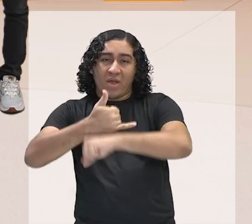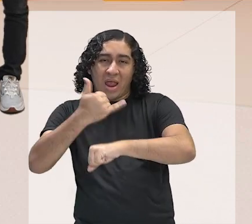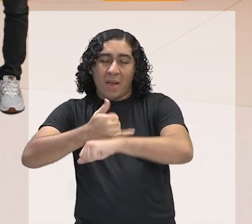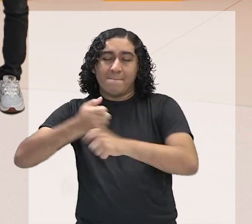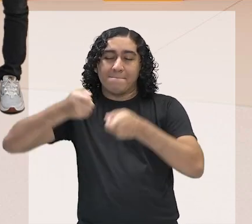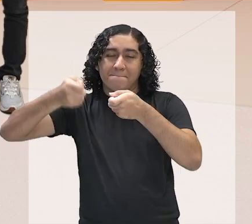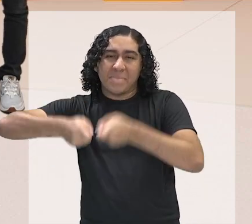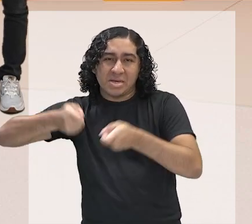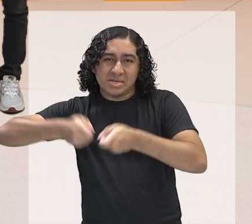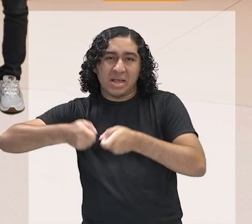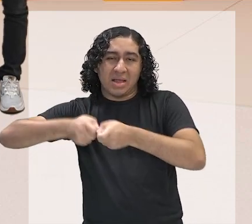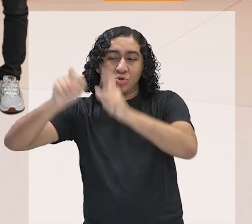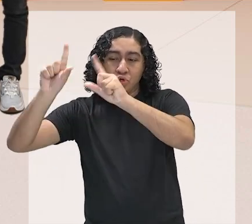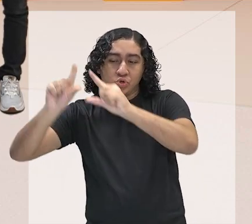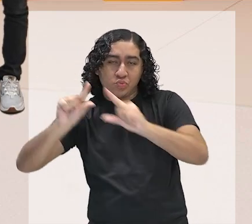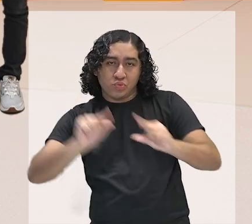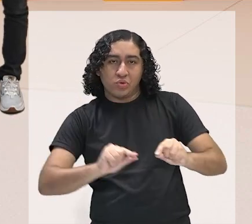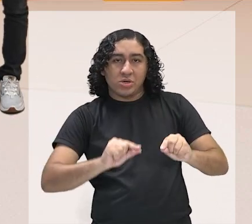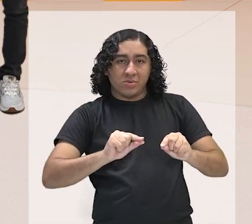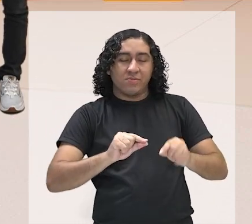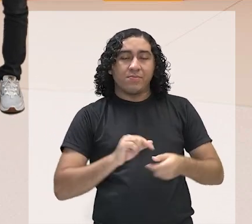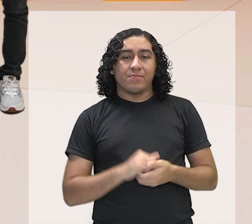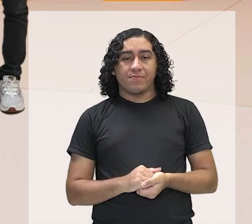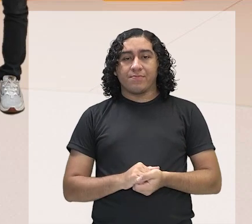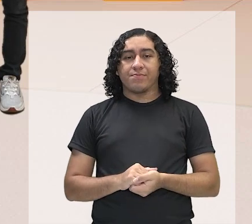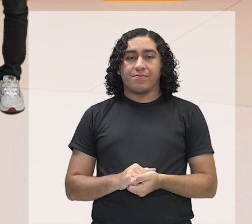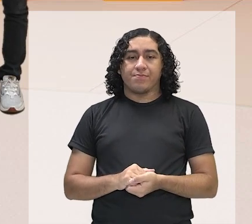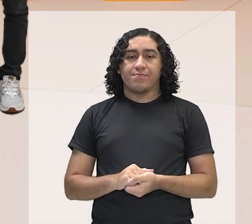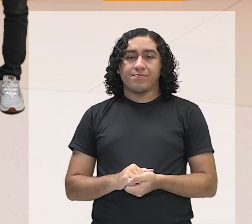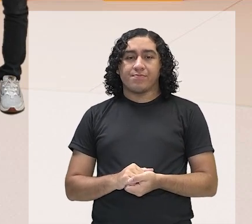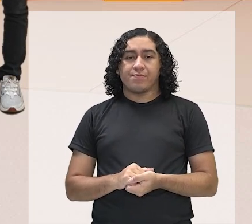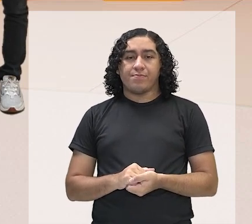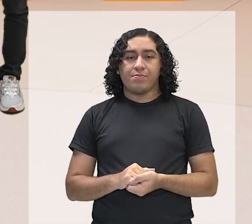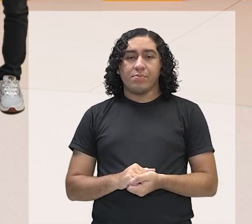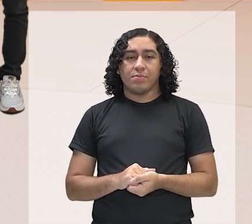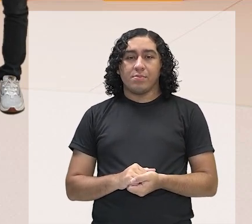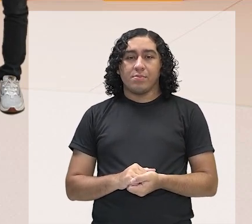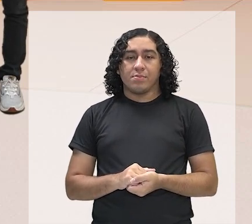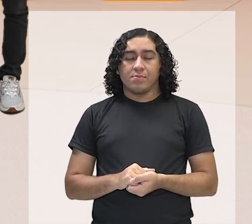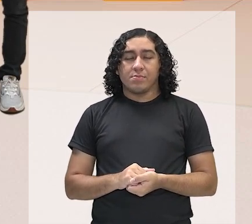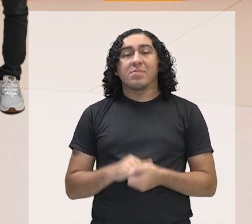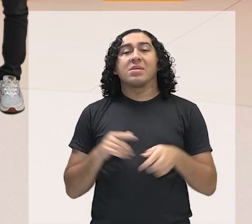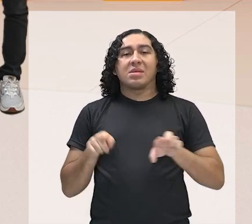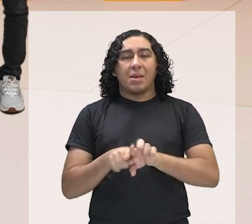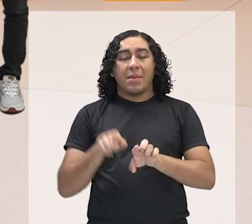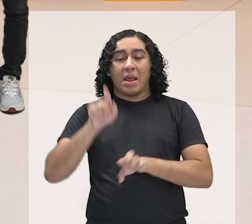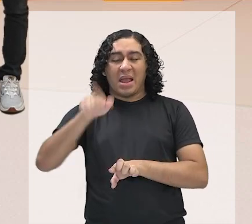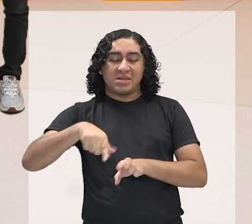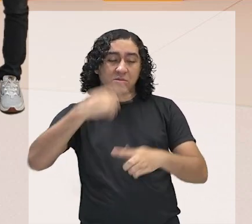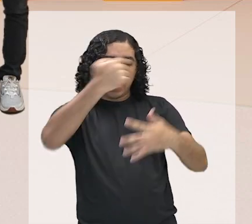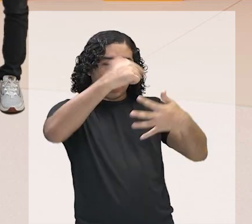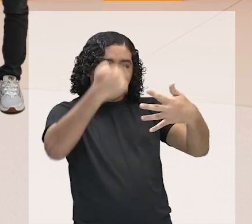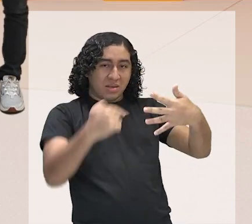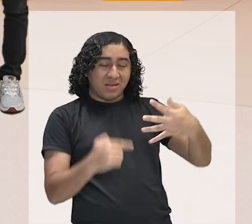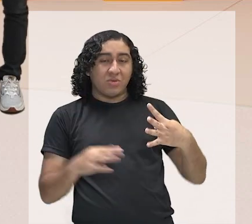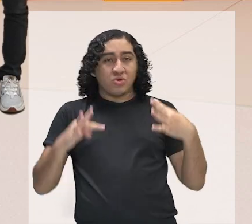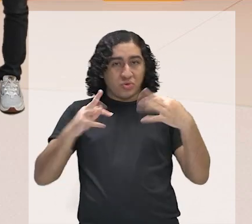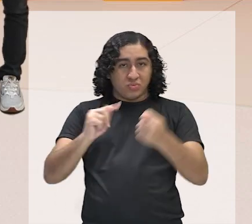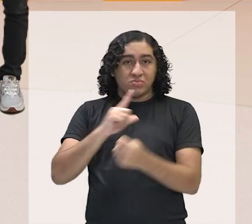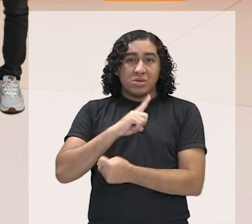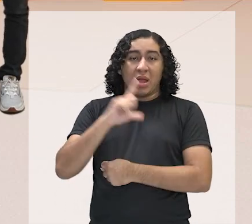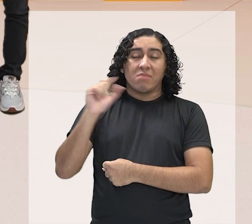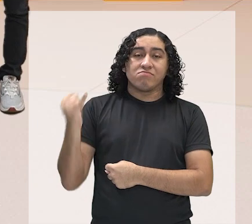na natureza. A Conferência de Estocolmo foi importante porque deu, assim, um gás para o debate referente às